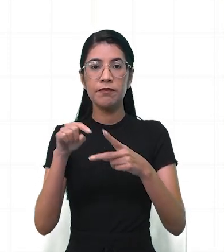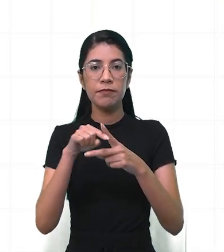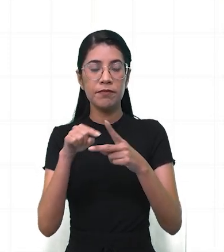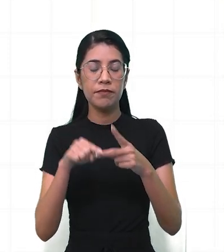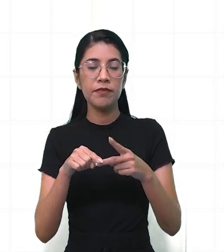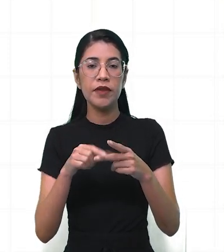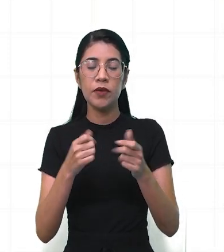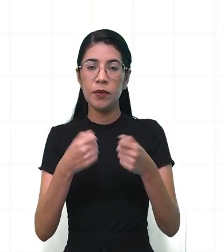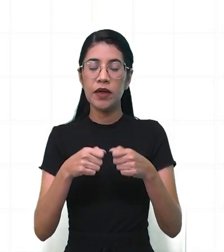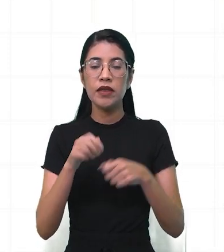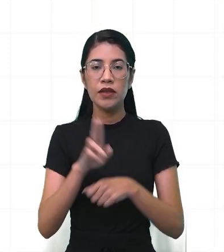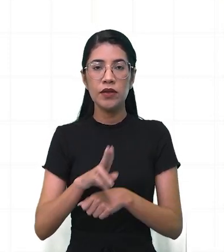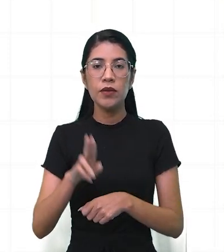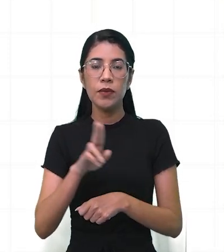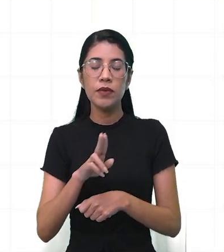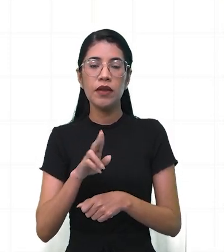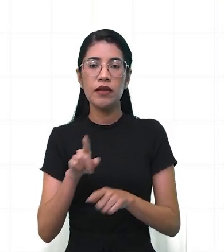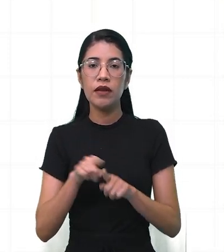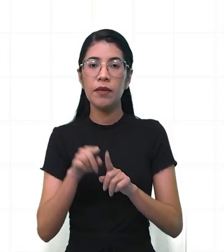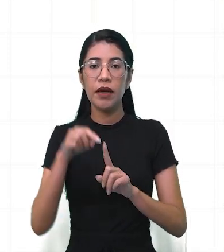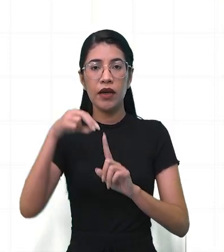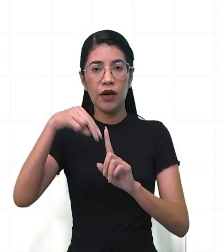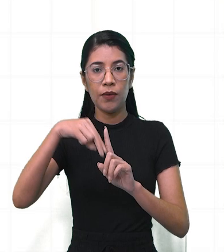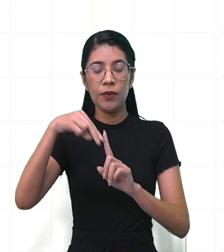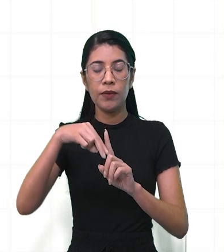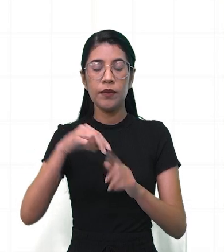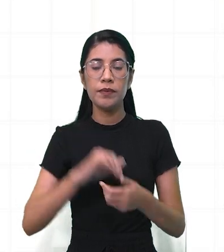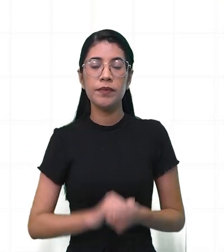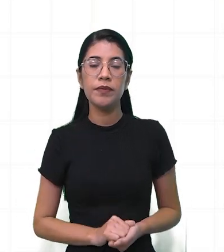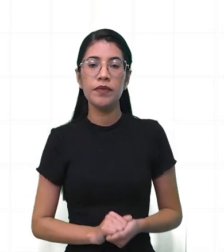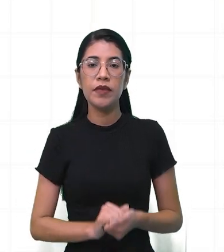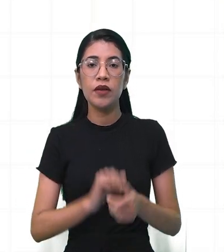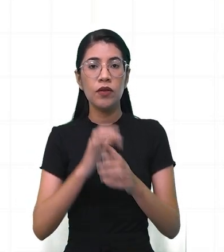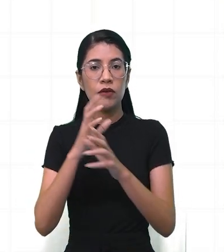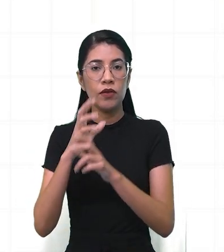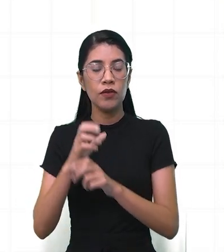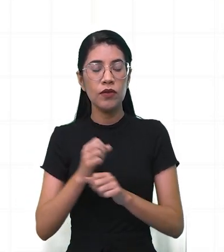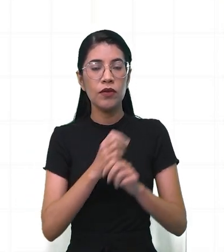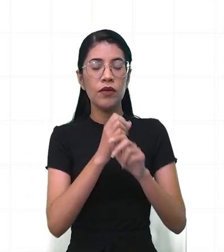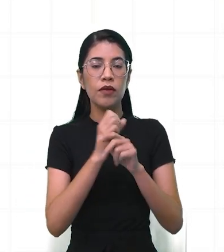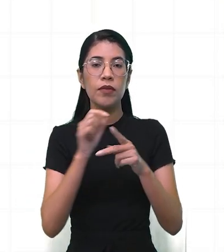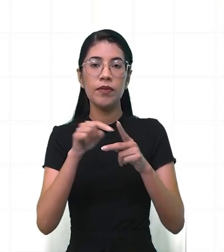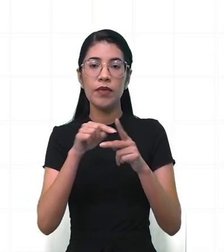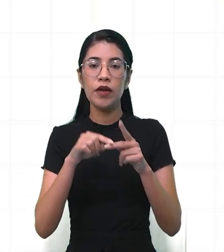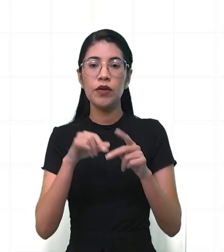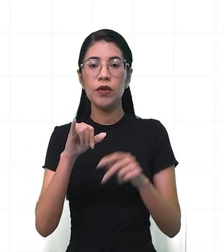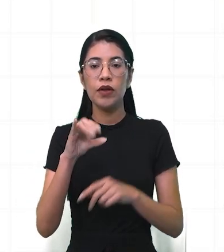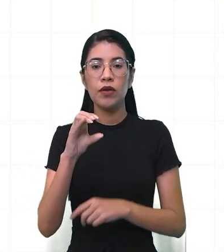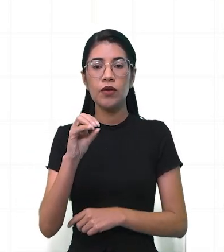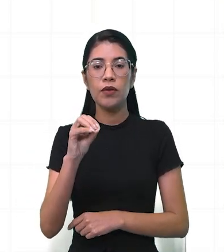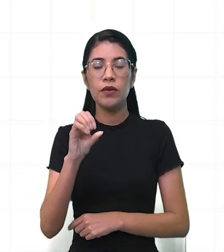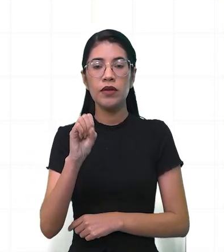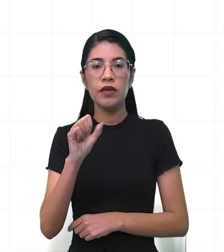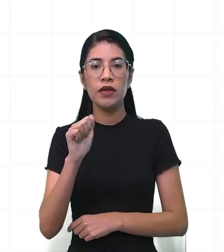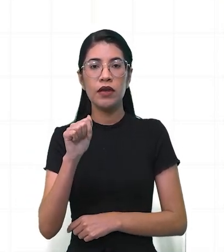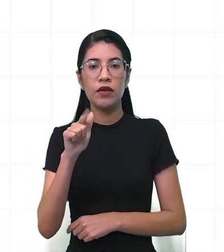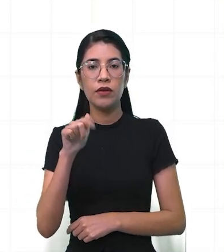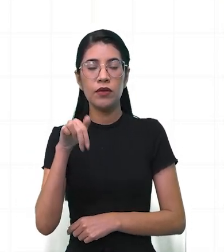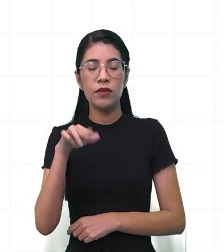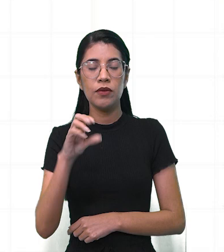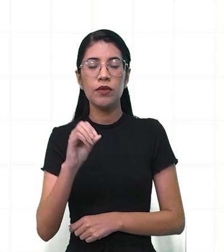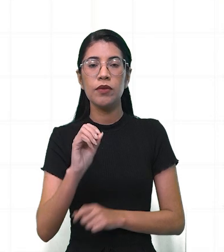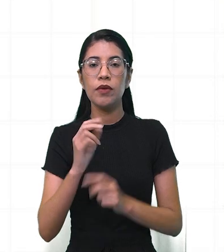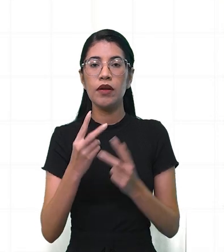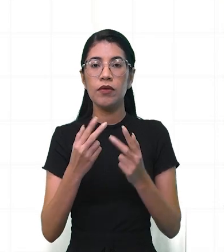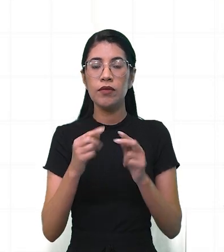Então, coloque ali a unidade de medida. Tá aí, a soma dos ângulos internos de um icoságono regular é igual